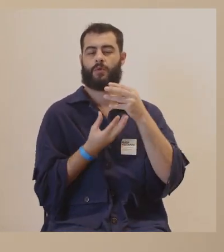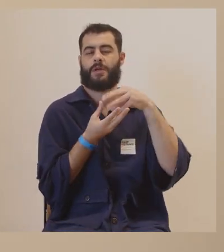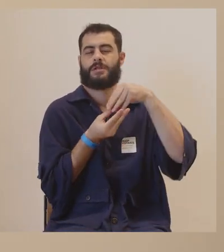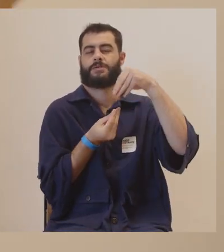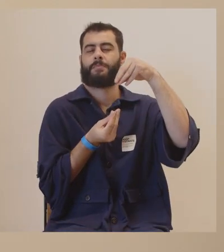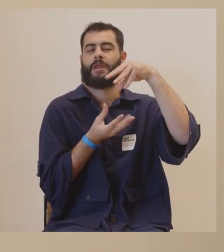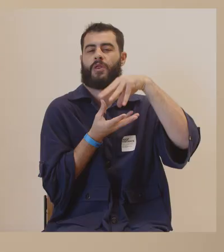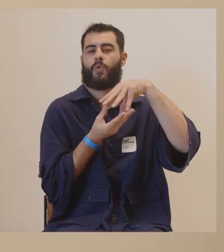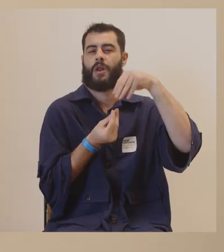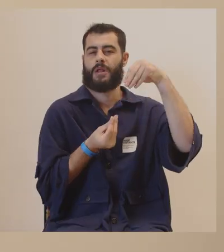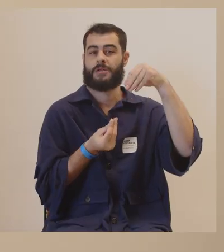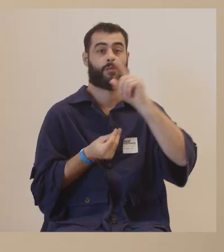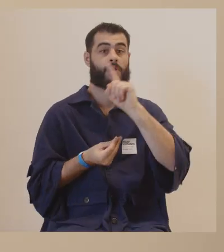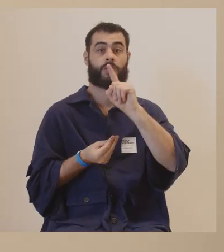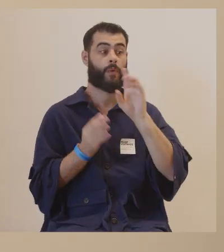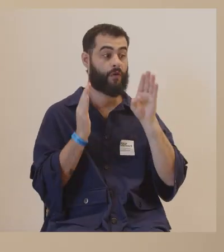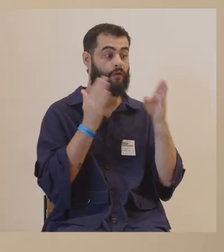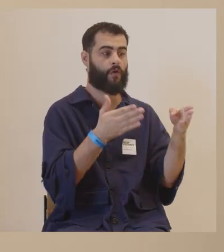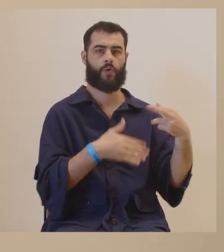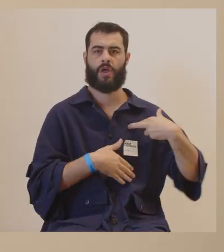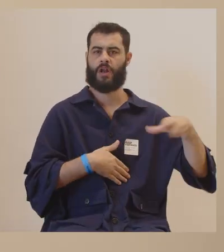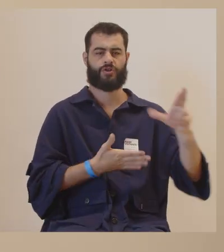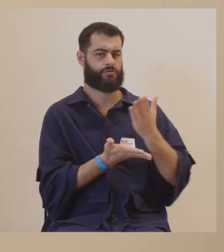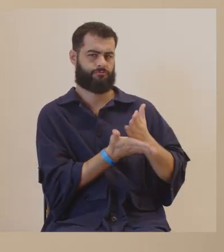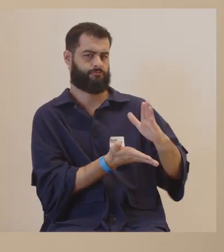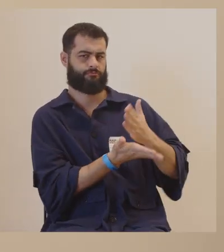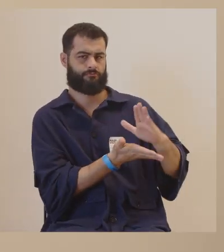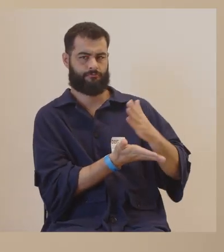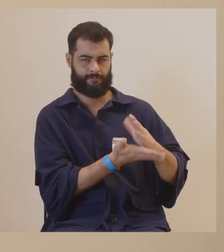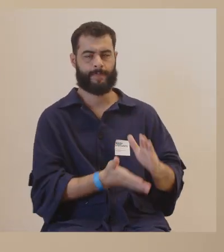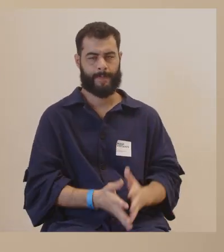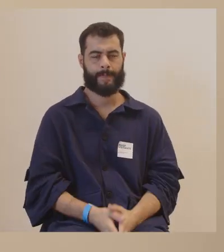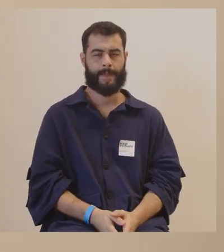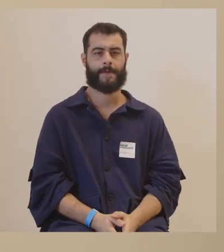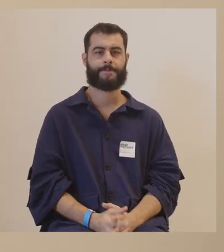às estruturas institucionais religiosas e assim por diante, né?